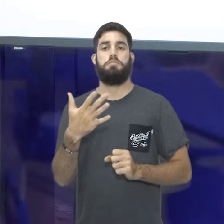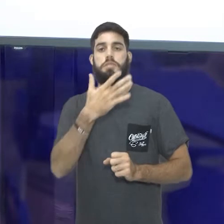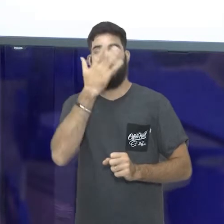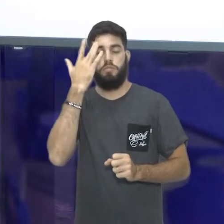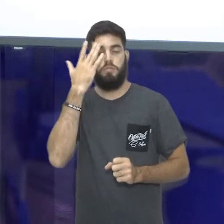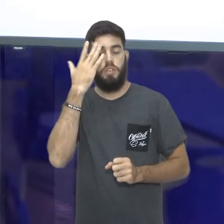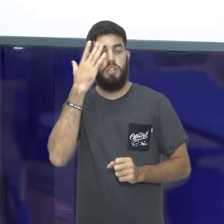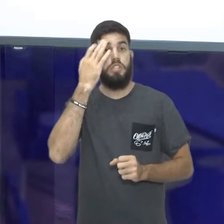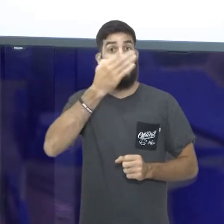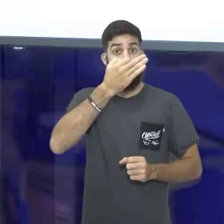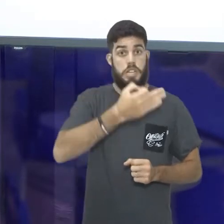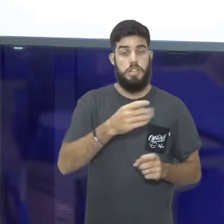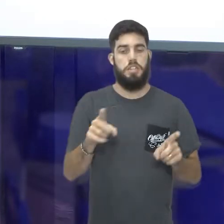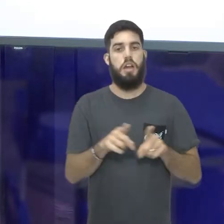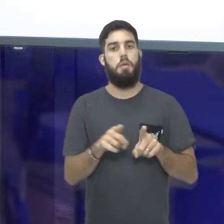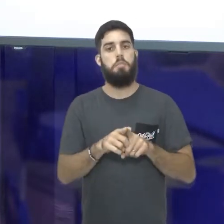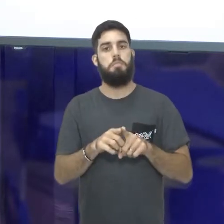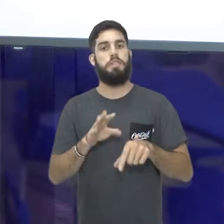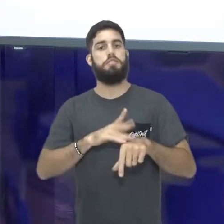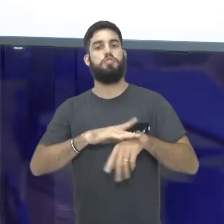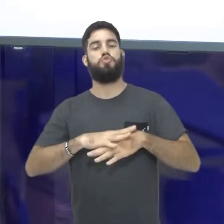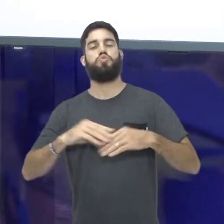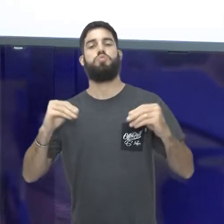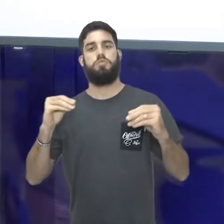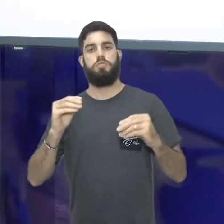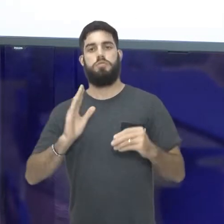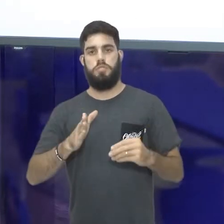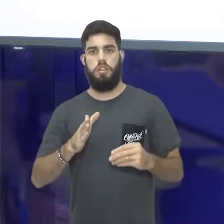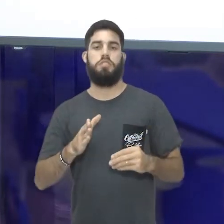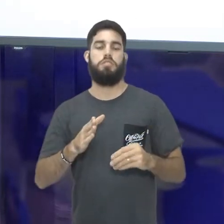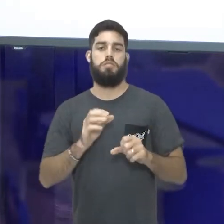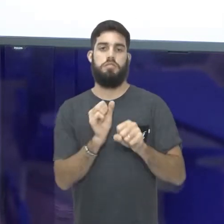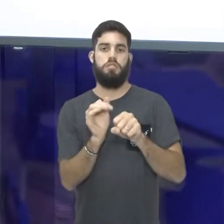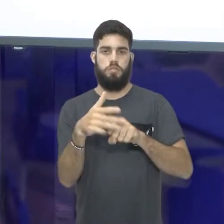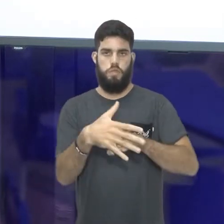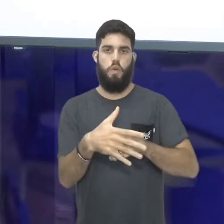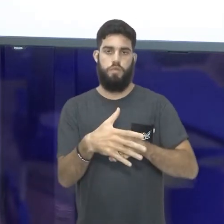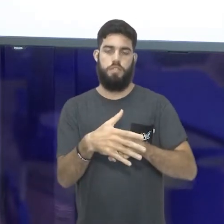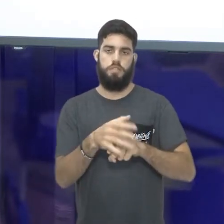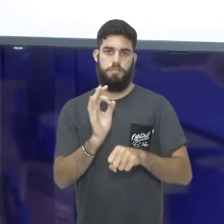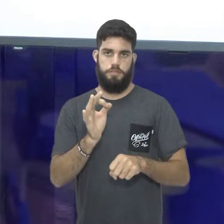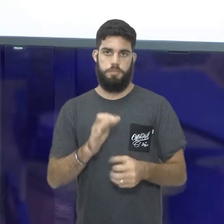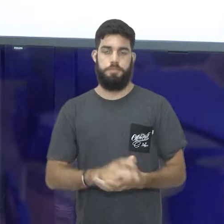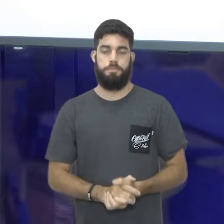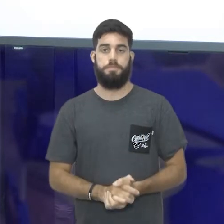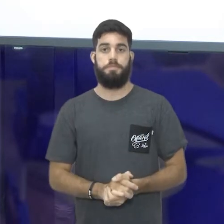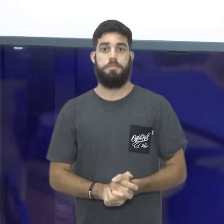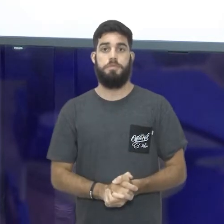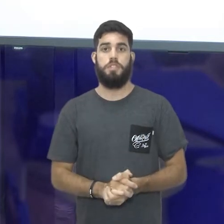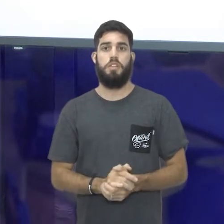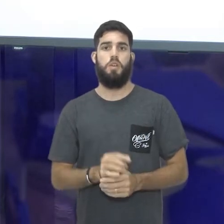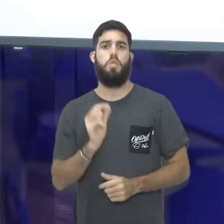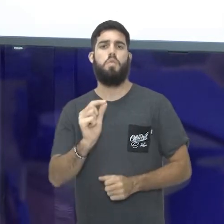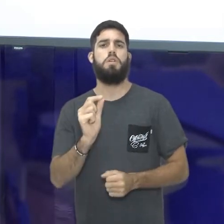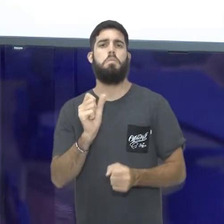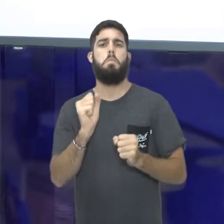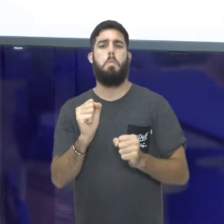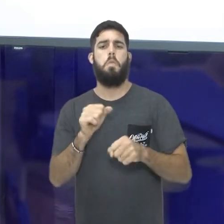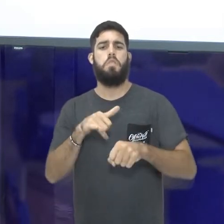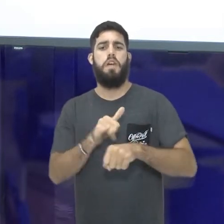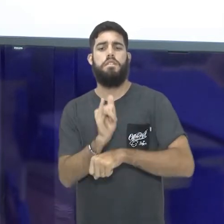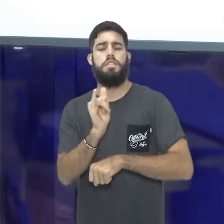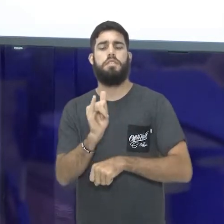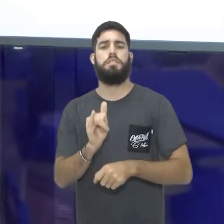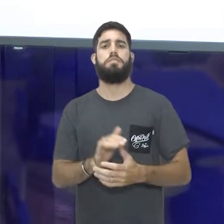recuperados e confirmados no município de Caruaru em relação à doença Covid-19. Dentre os métodos de prevenção,